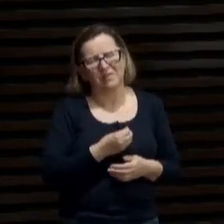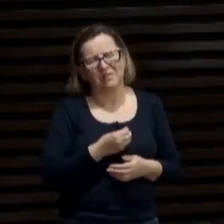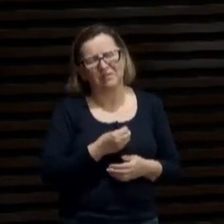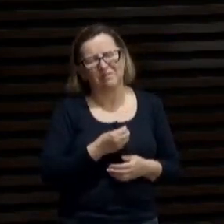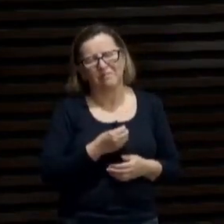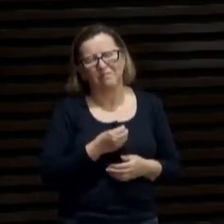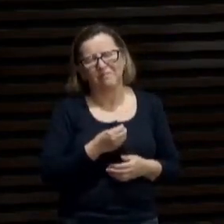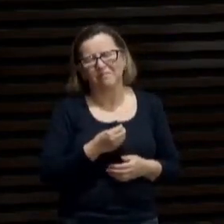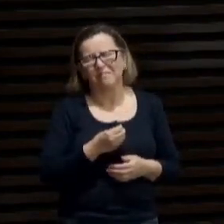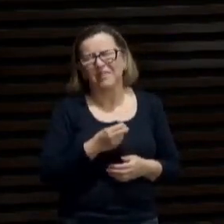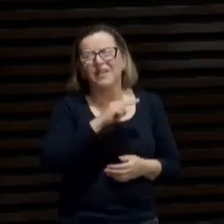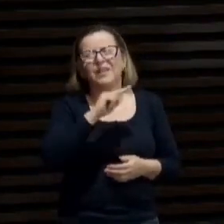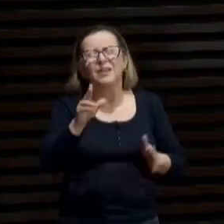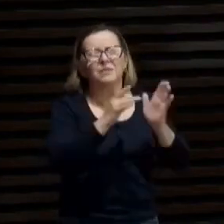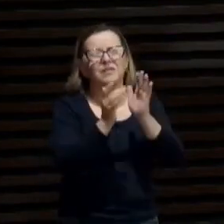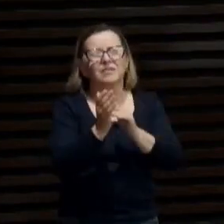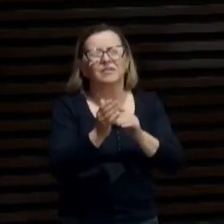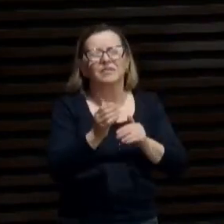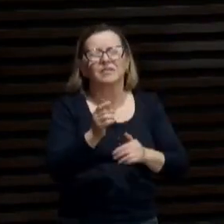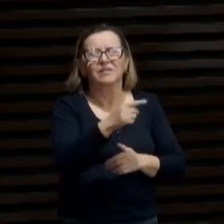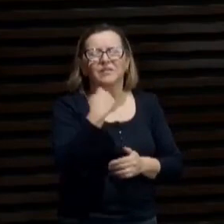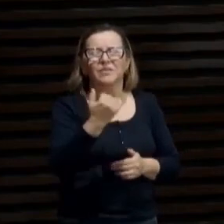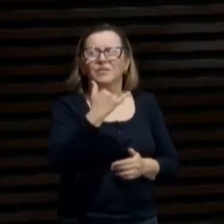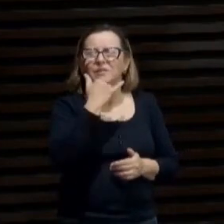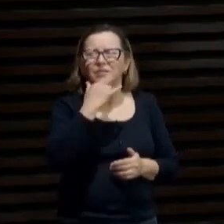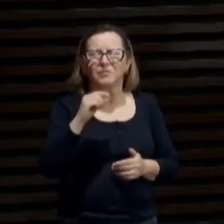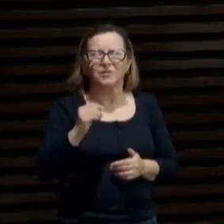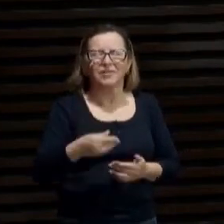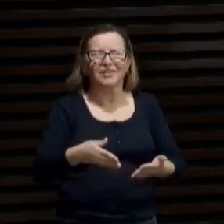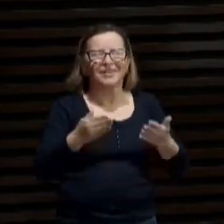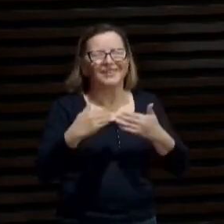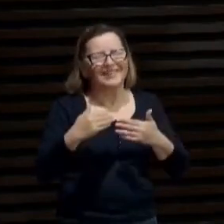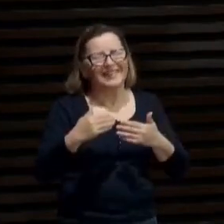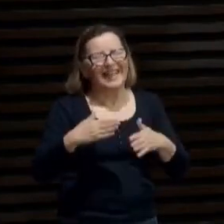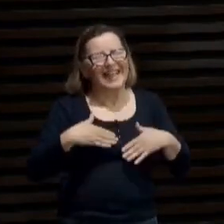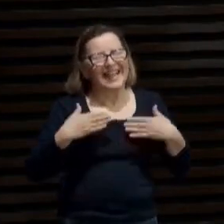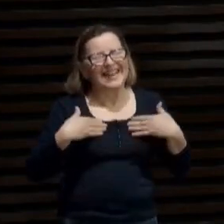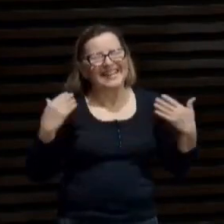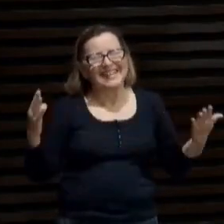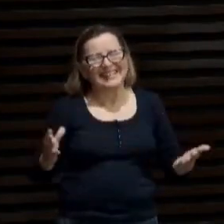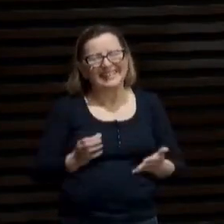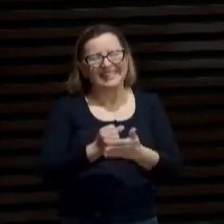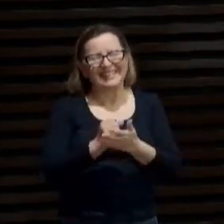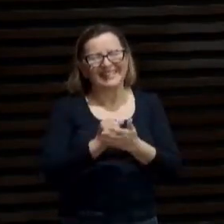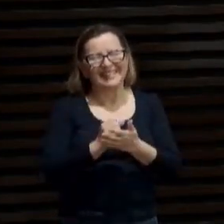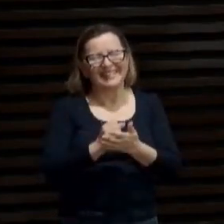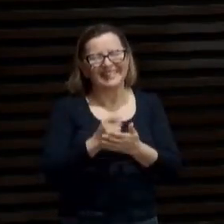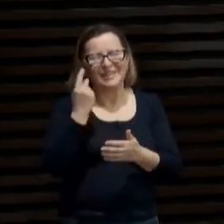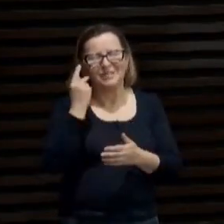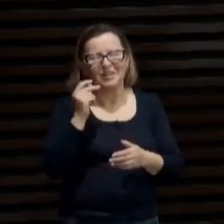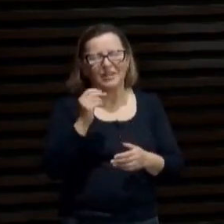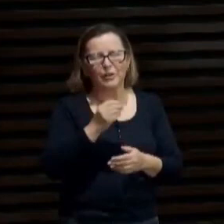de Jesus, perdoa isso e restitui-nos a alegria da Tua salvação, para que os